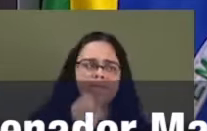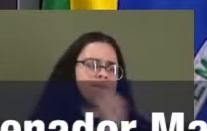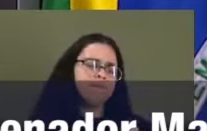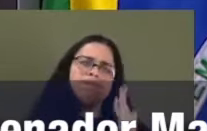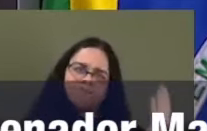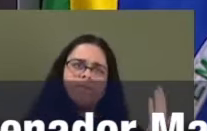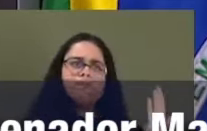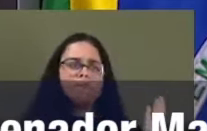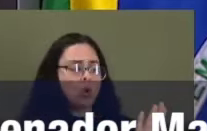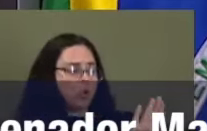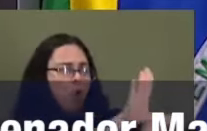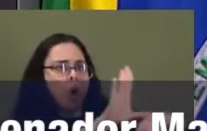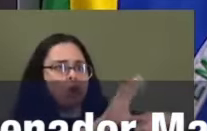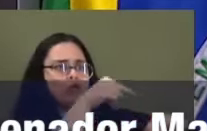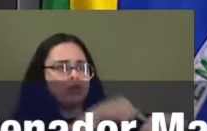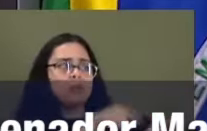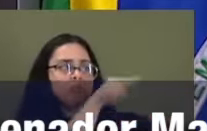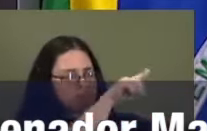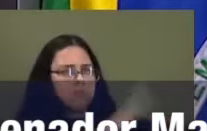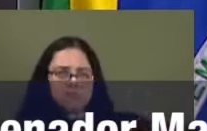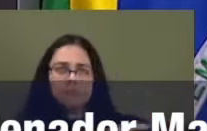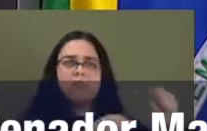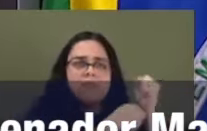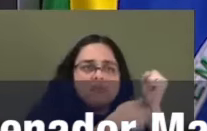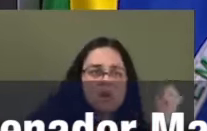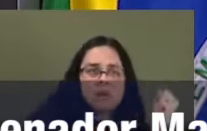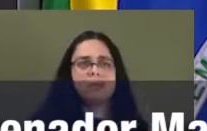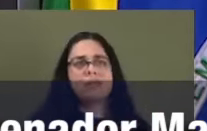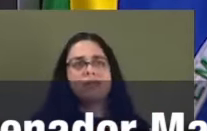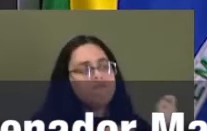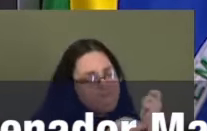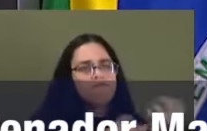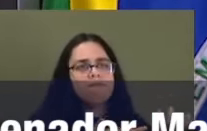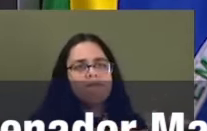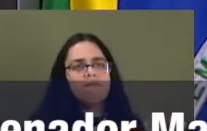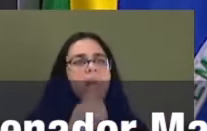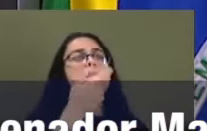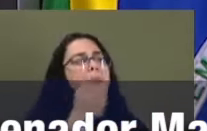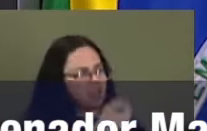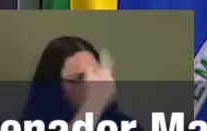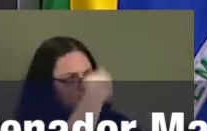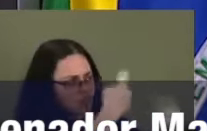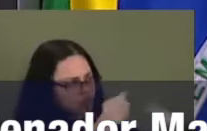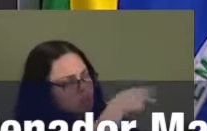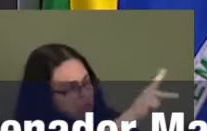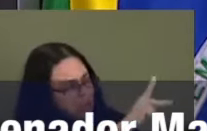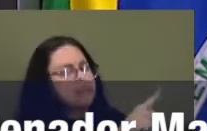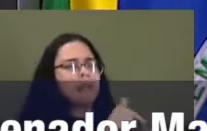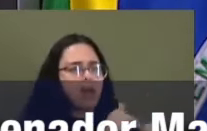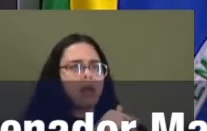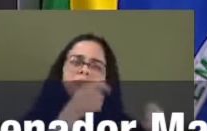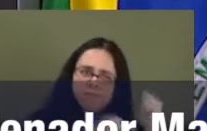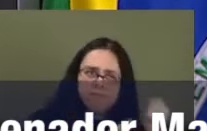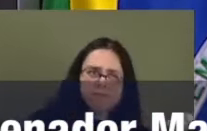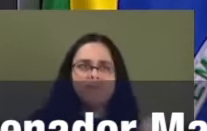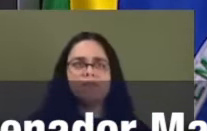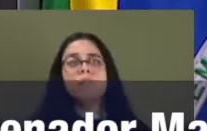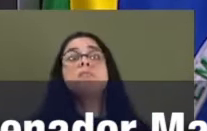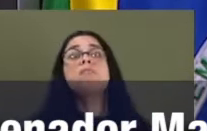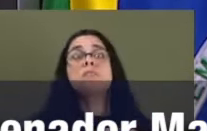consta na Constituição, denunciem o que estão demandando de vocês. Para complementar, também